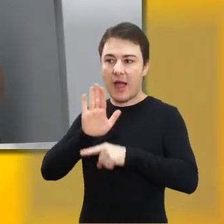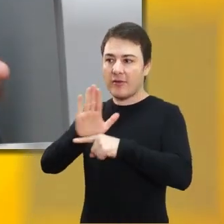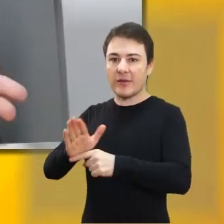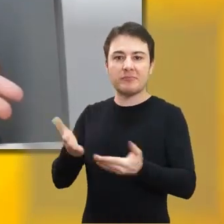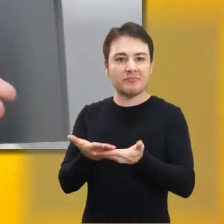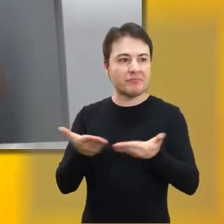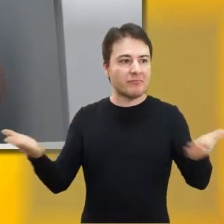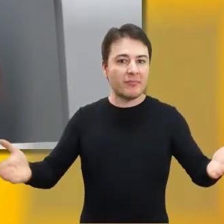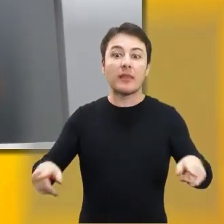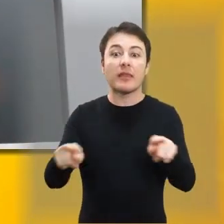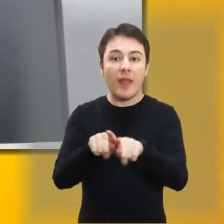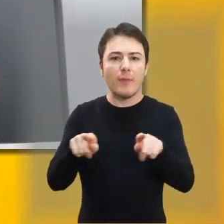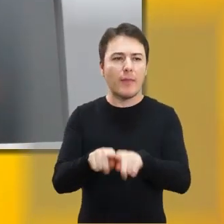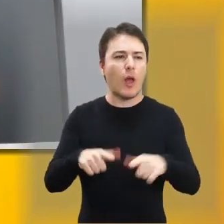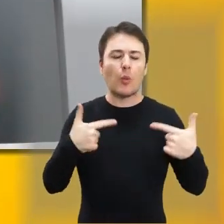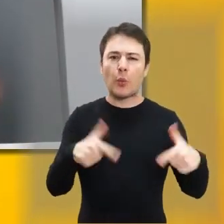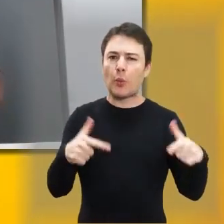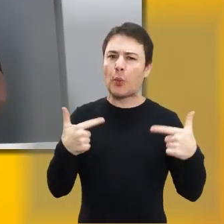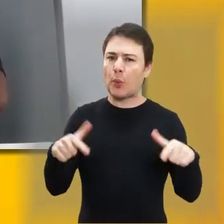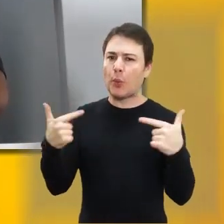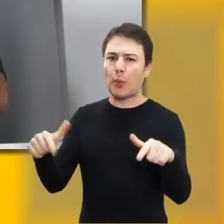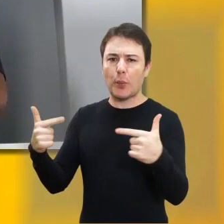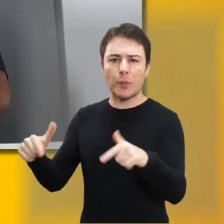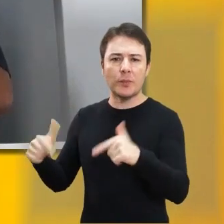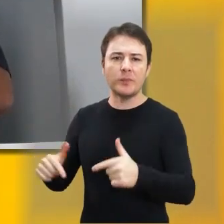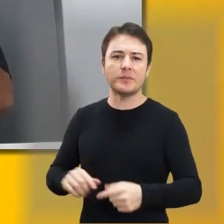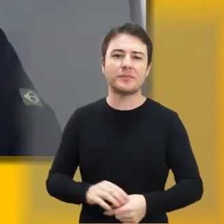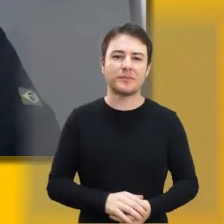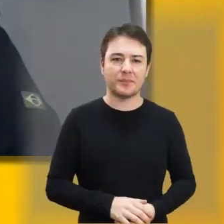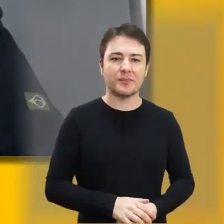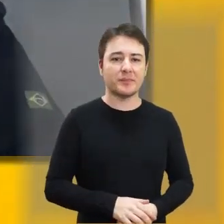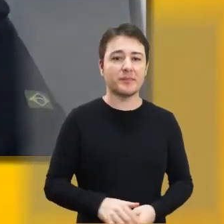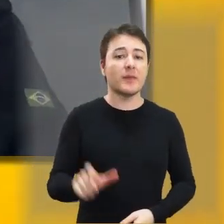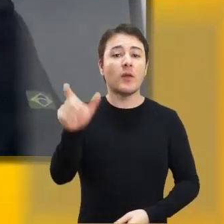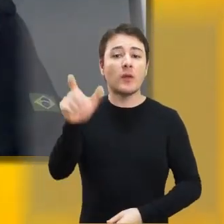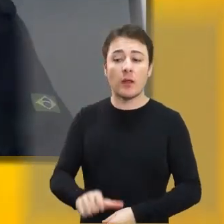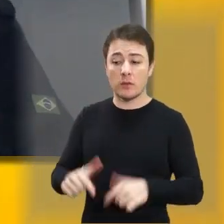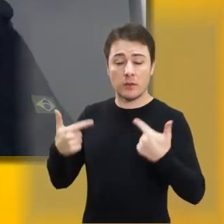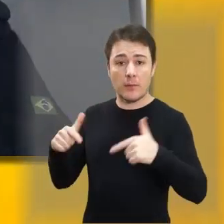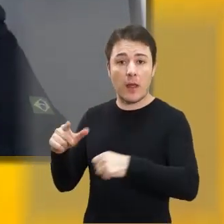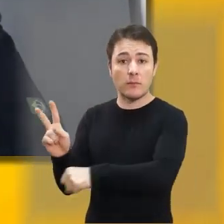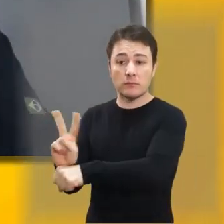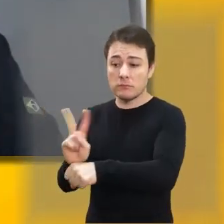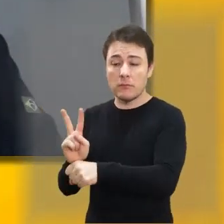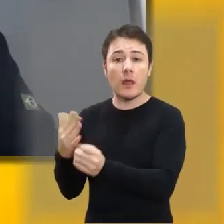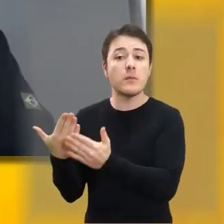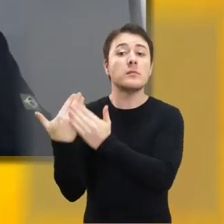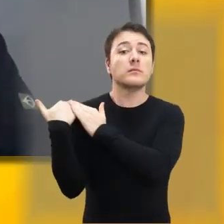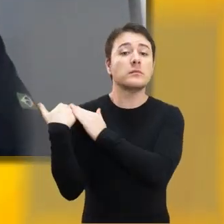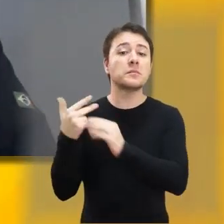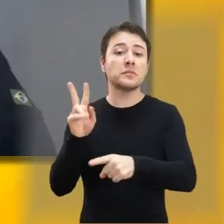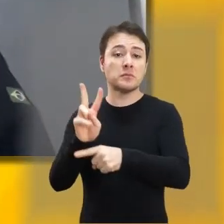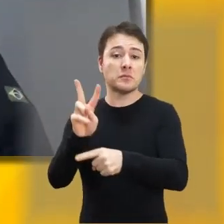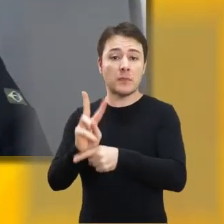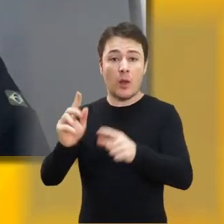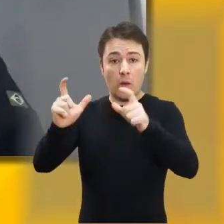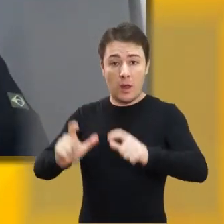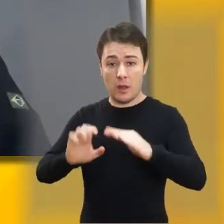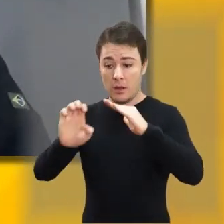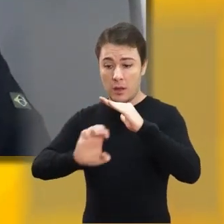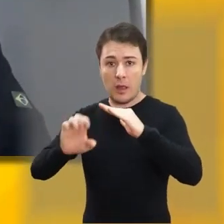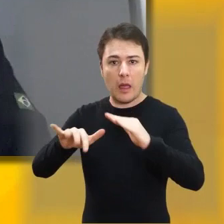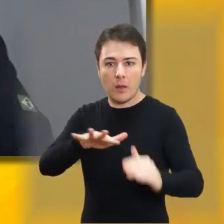posso colaborar para que o dia deles seja produtivo. O vigilante é o profissional responsável por assegurar